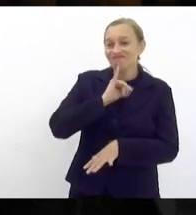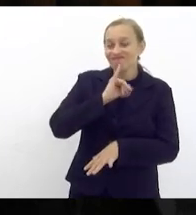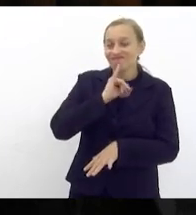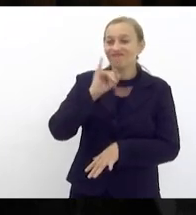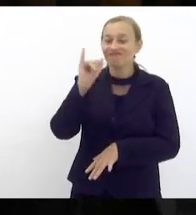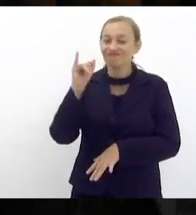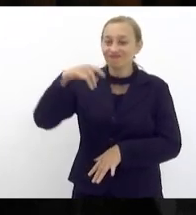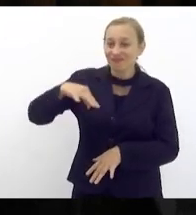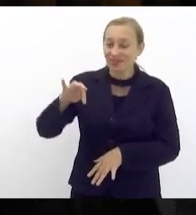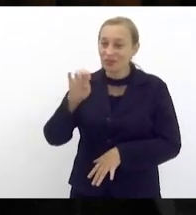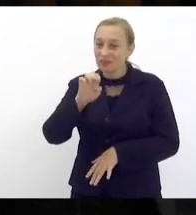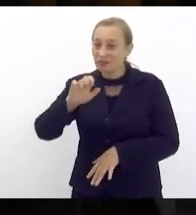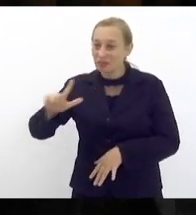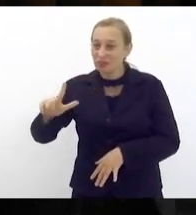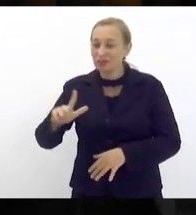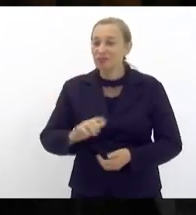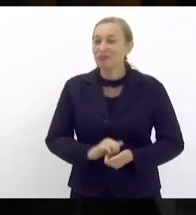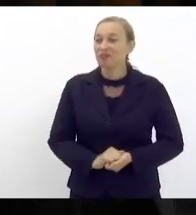vigilante